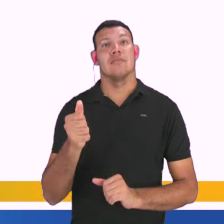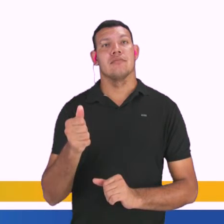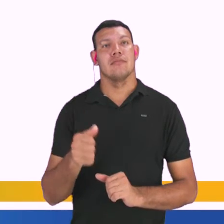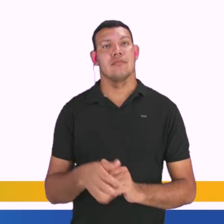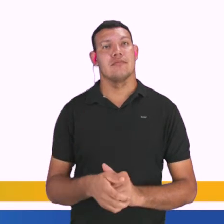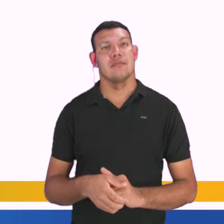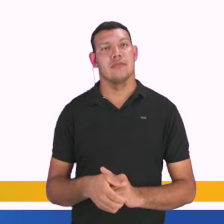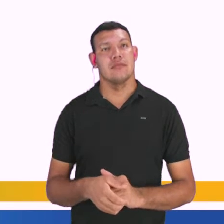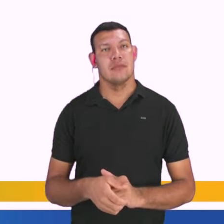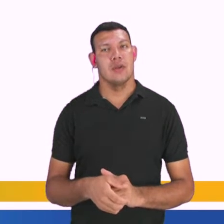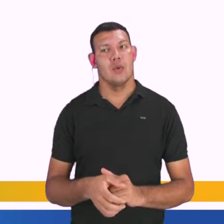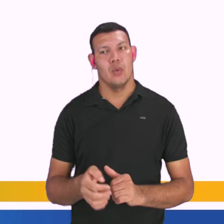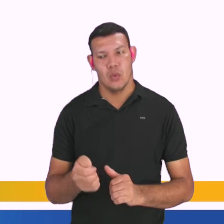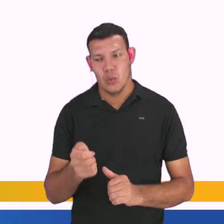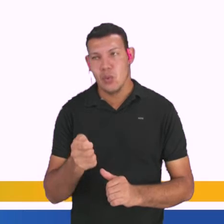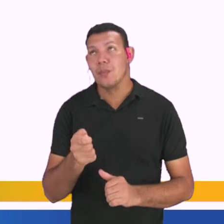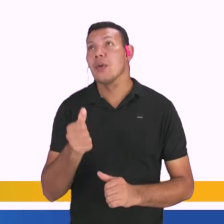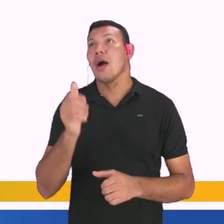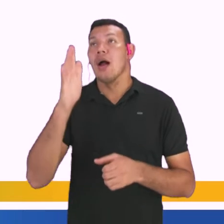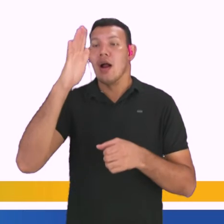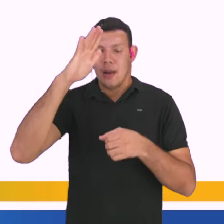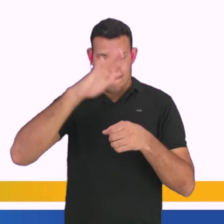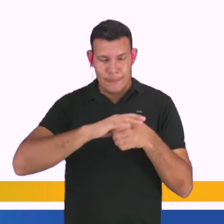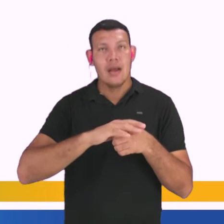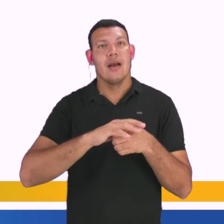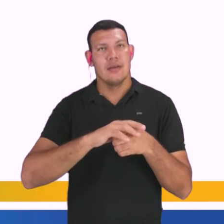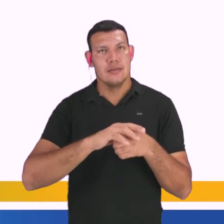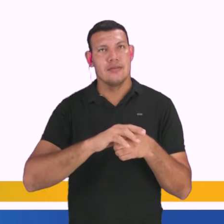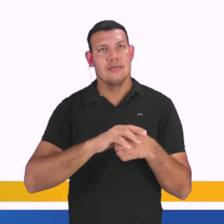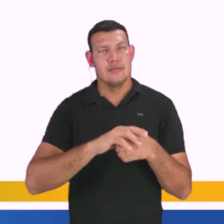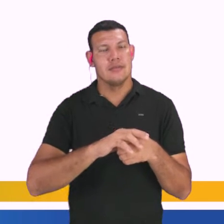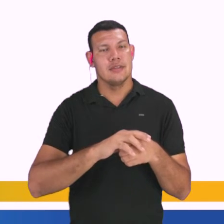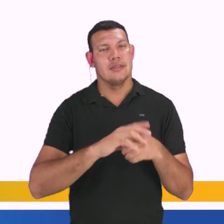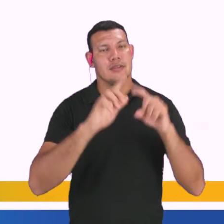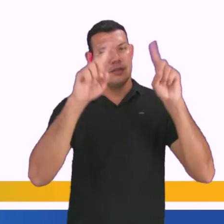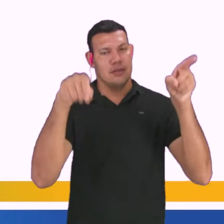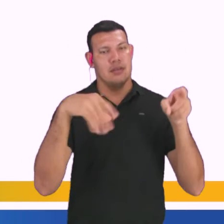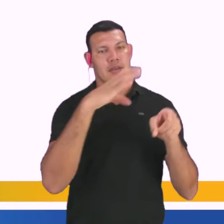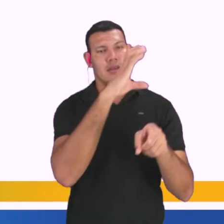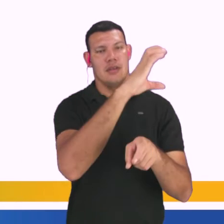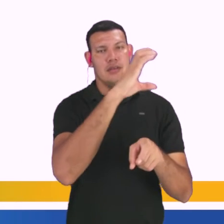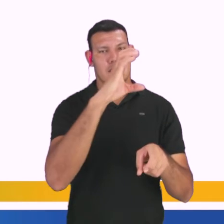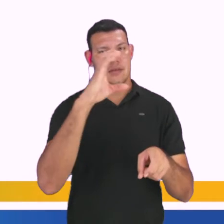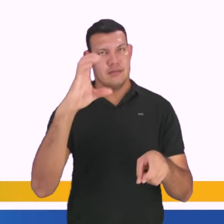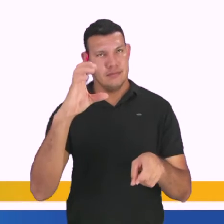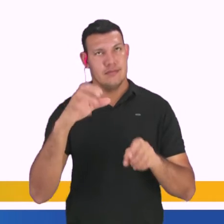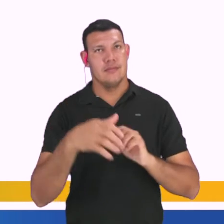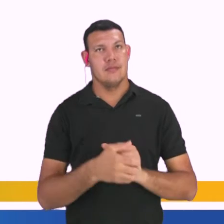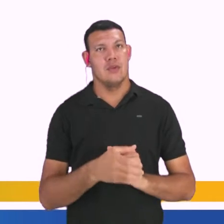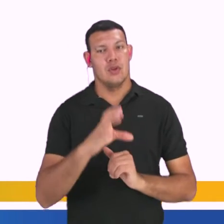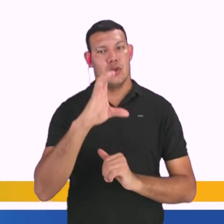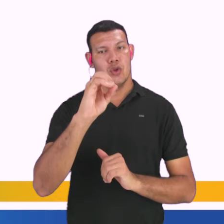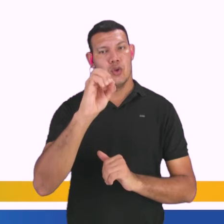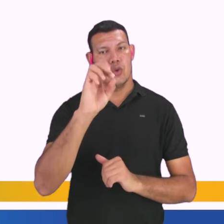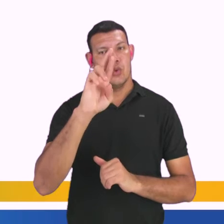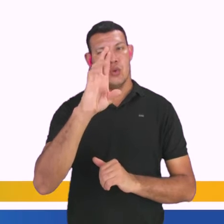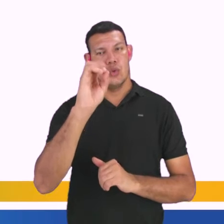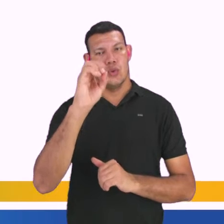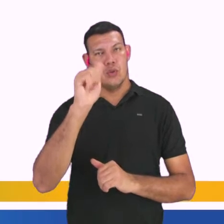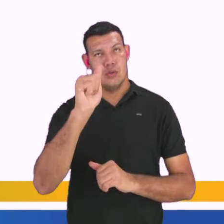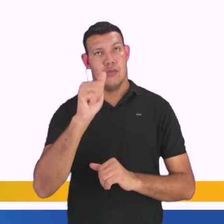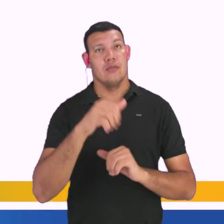é de ocorrer As Três Coroas tão ficar a ser cê e ser